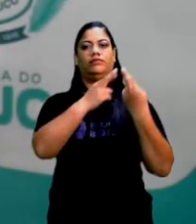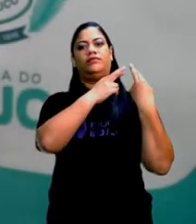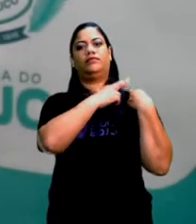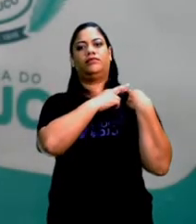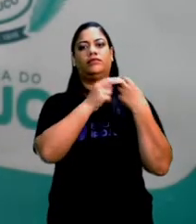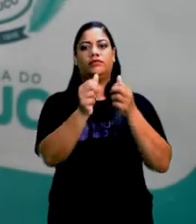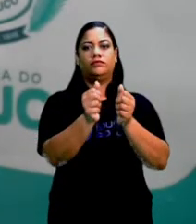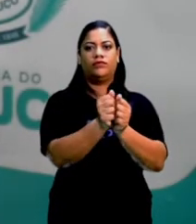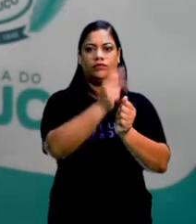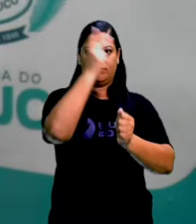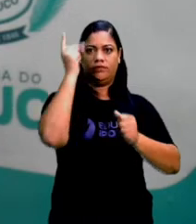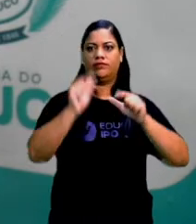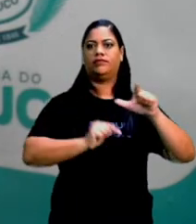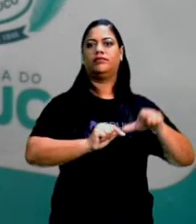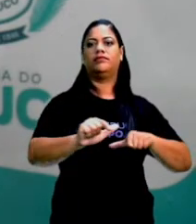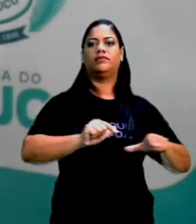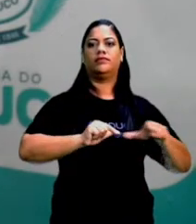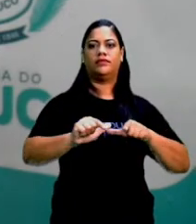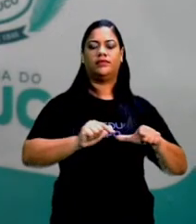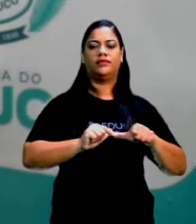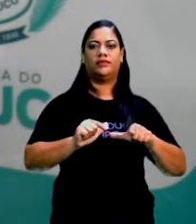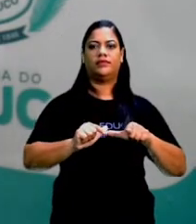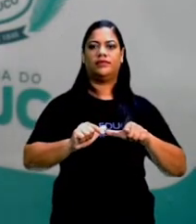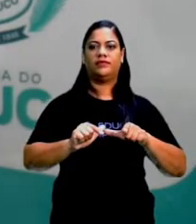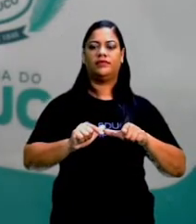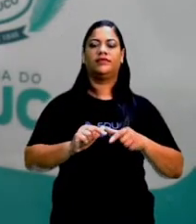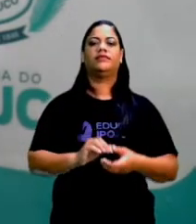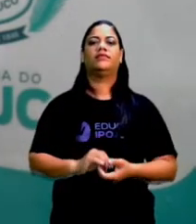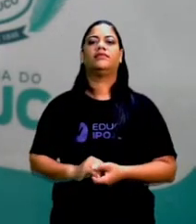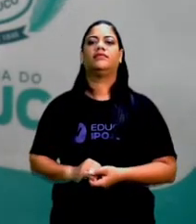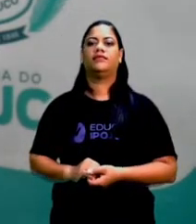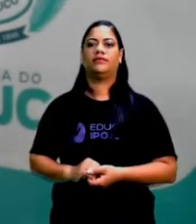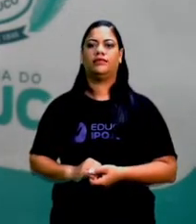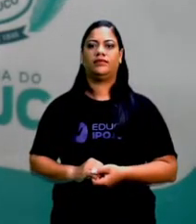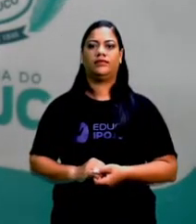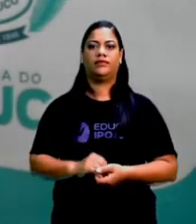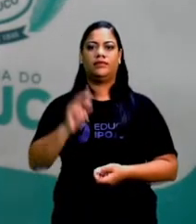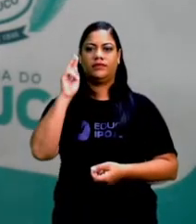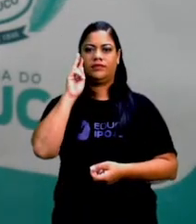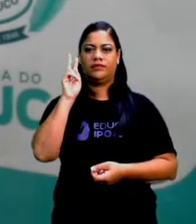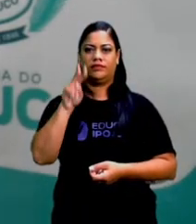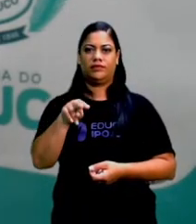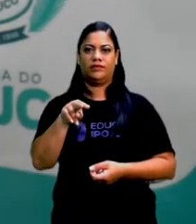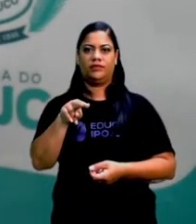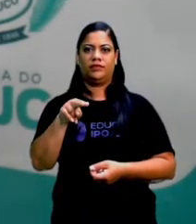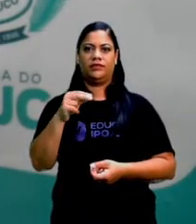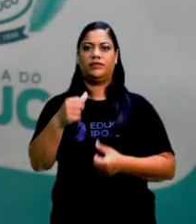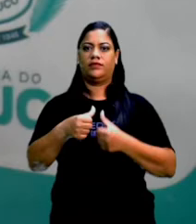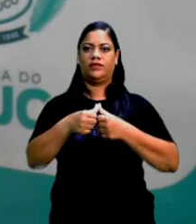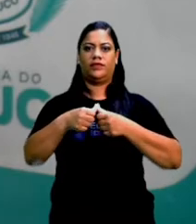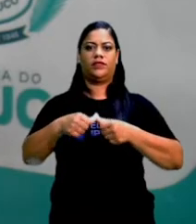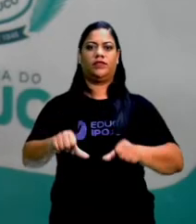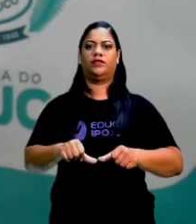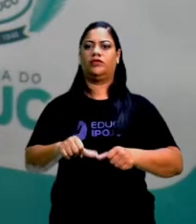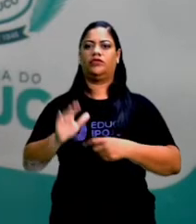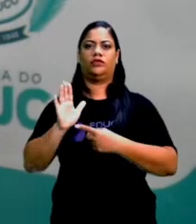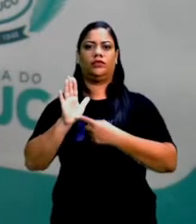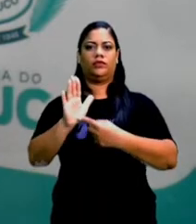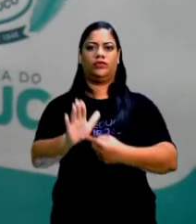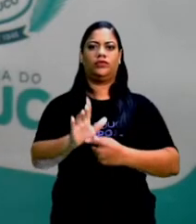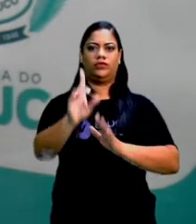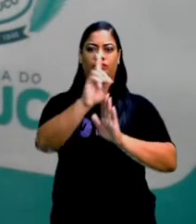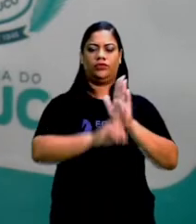do trabalhador. E fica, né, nessa visão de que não está representando.